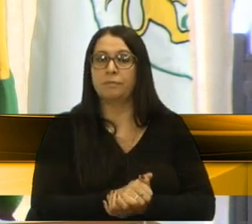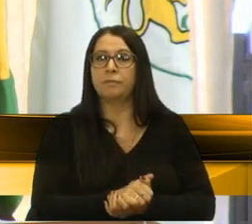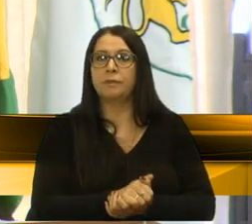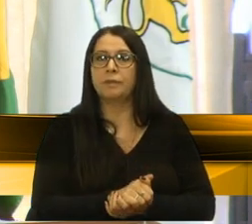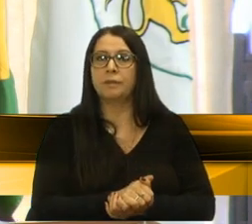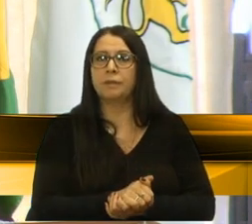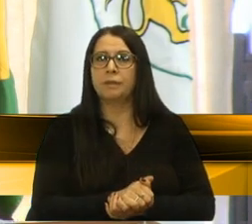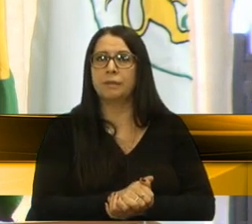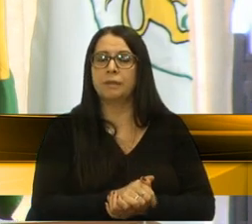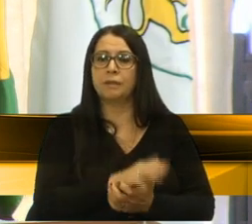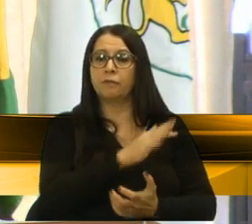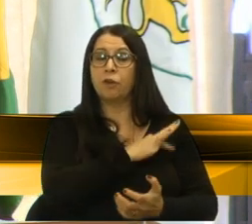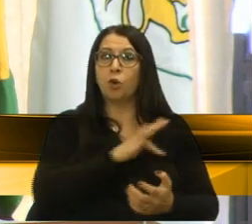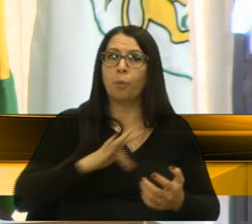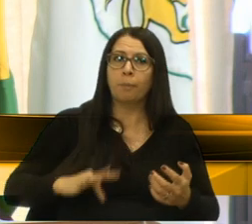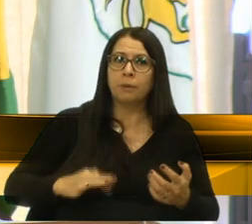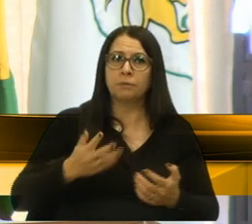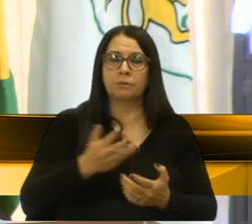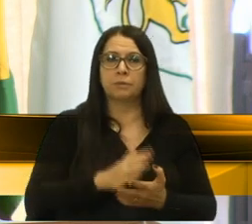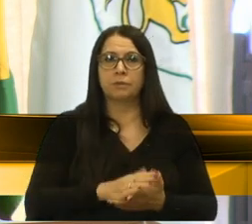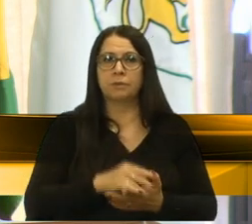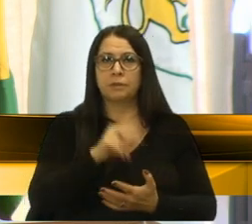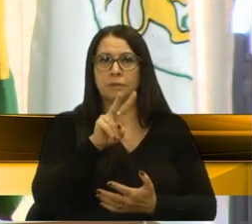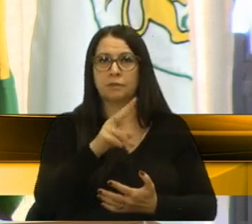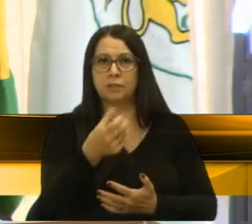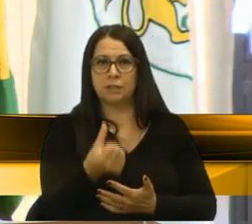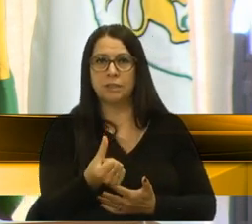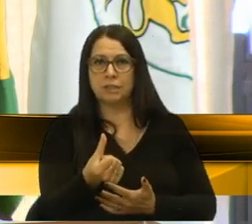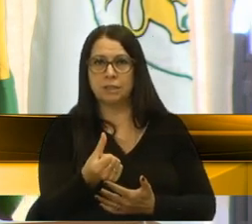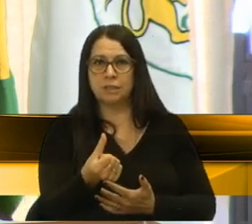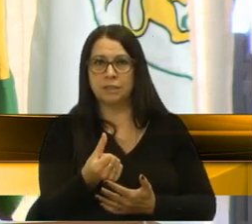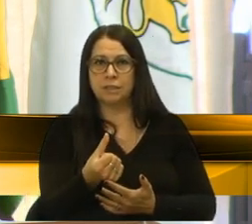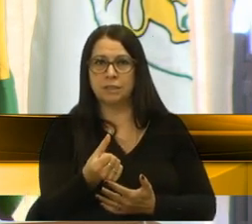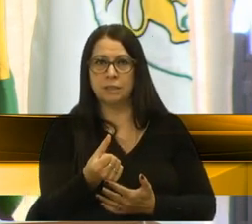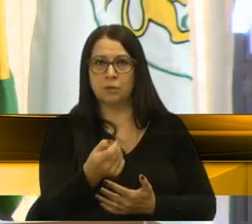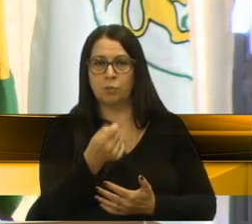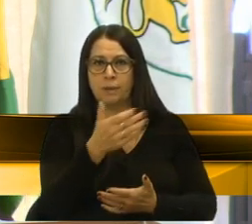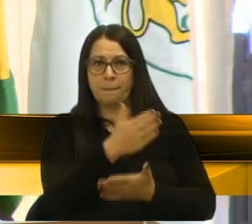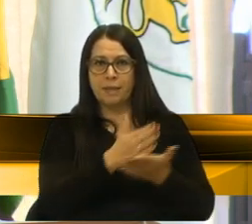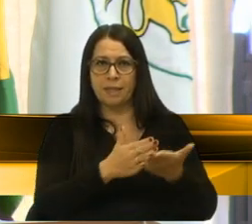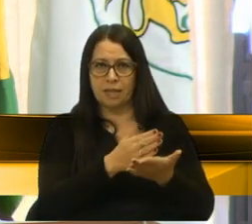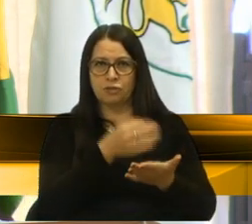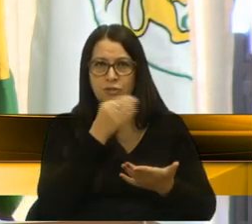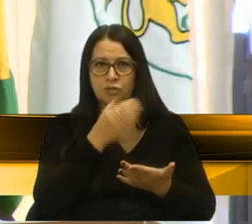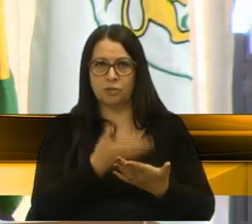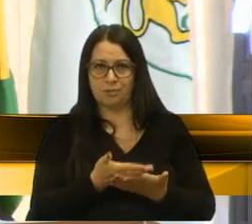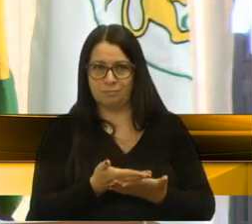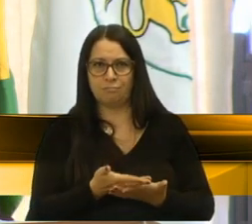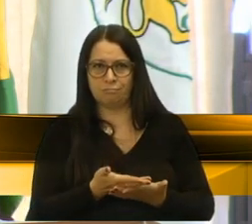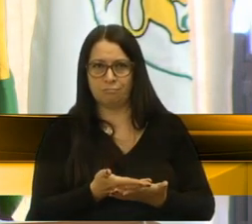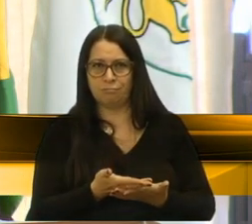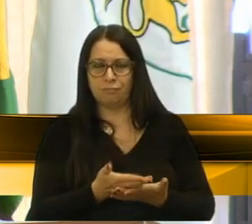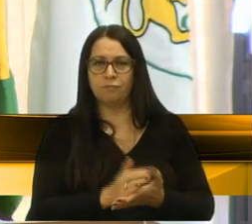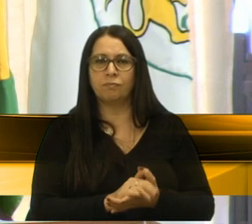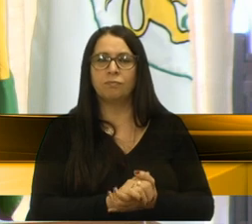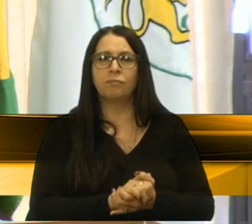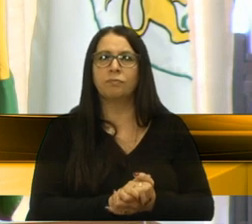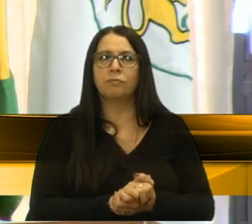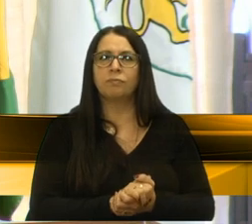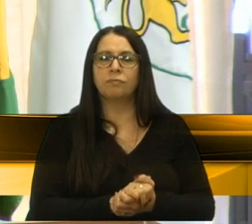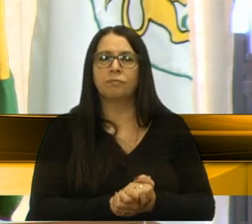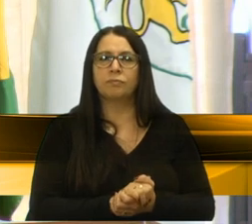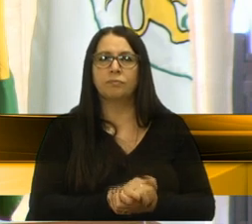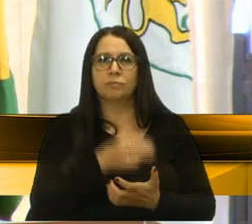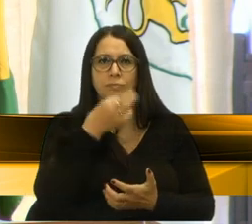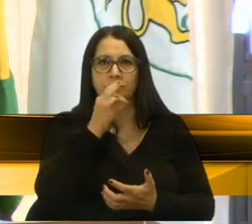Aí pegamos Farroupilha com 26, quase a metade de Caxias. Praticamente a metade de Caxias. Caxias